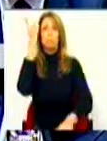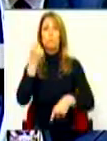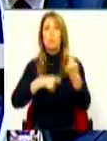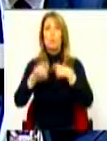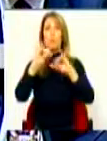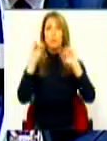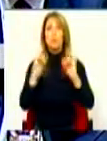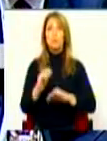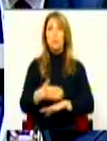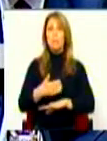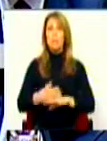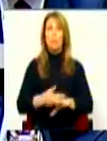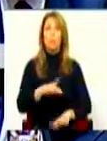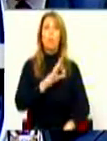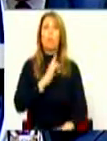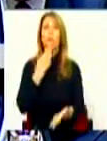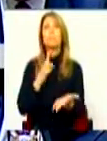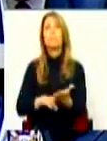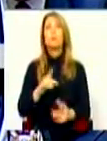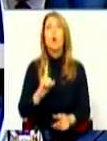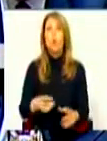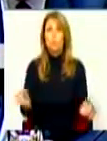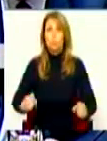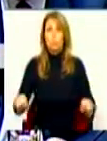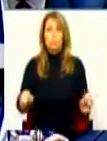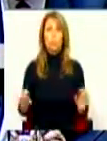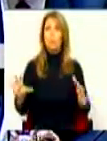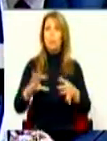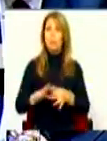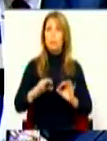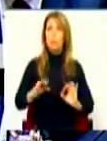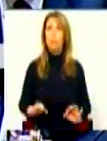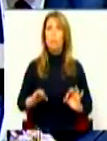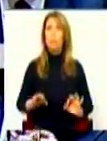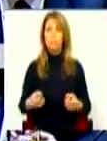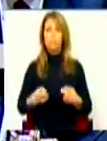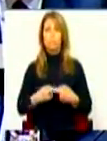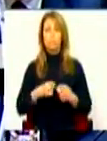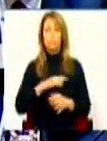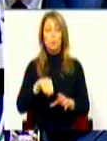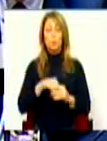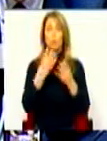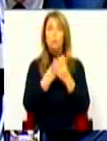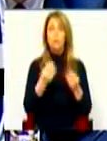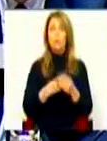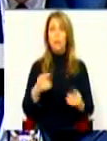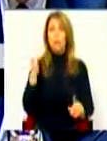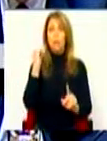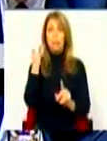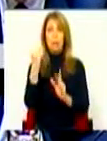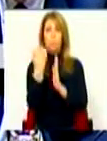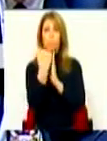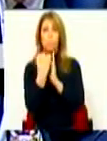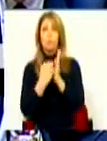e no setor privado, a verdade é que não existe uma correlação plena entre o conteúdo material das incriminações que constam